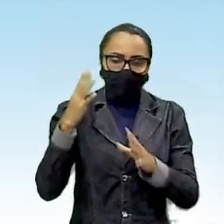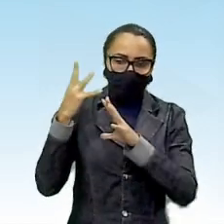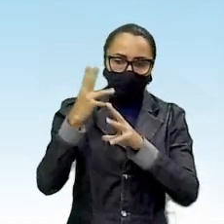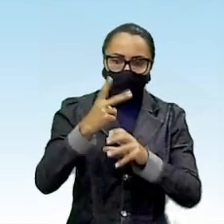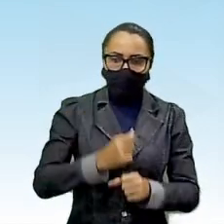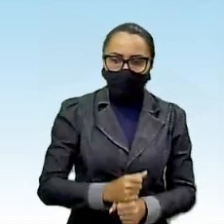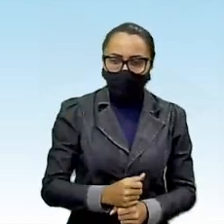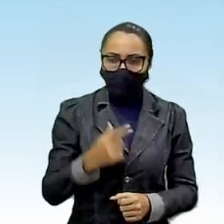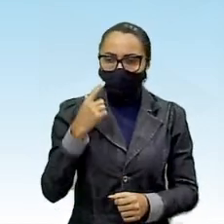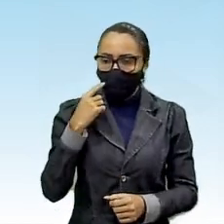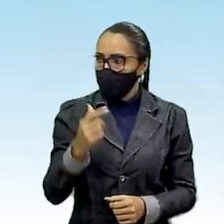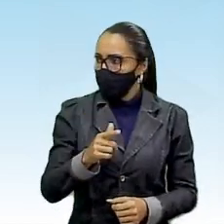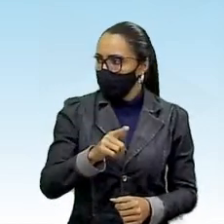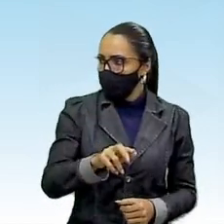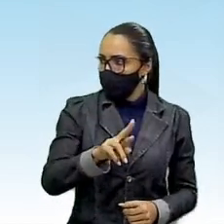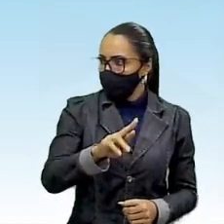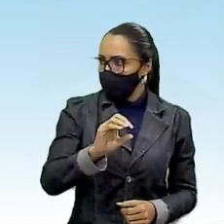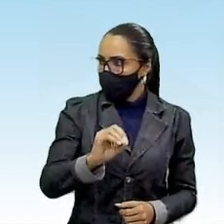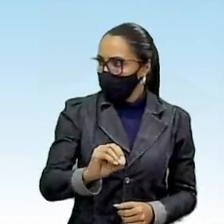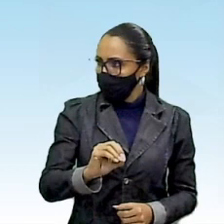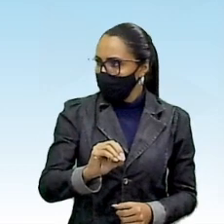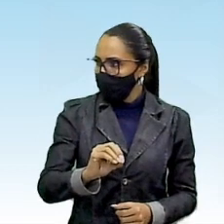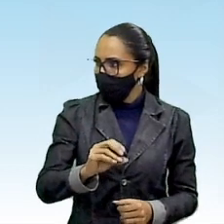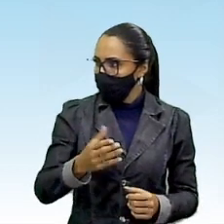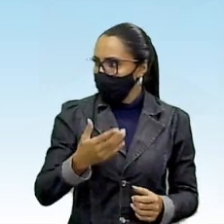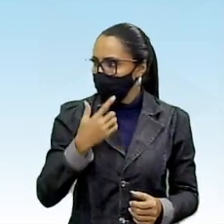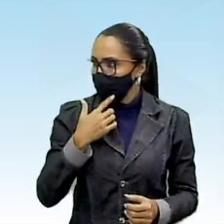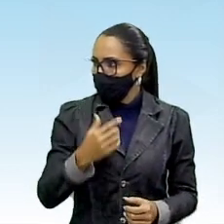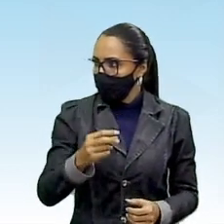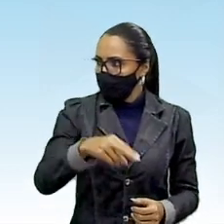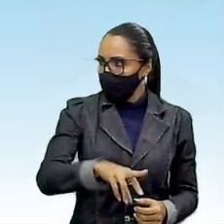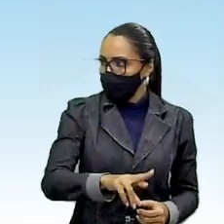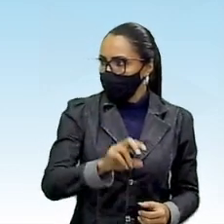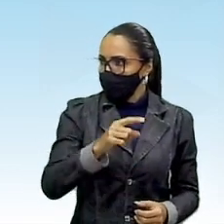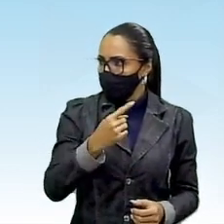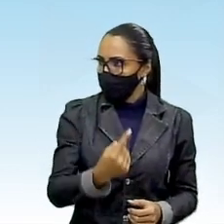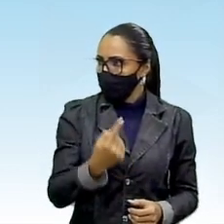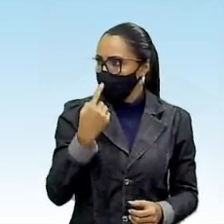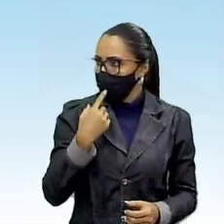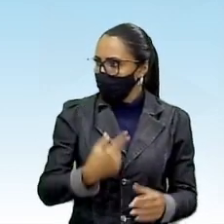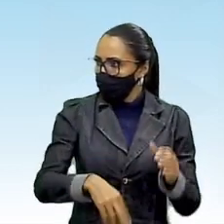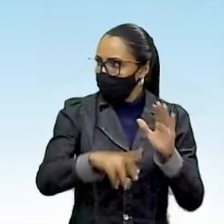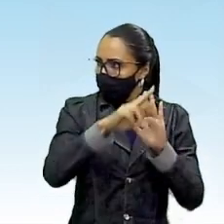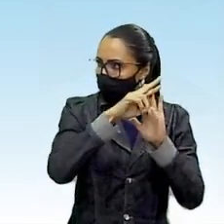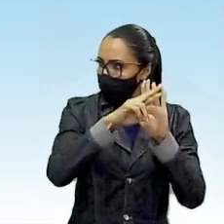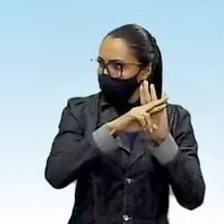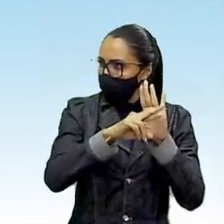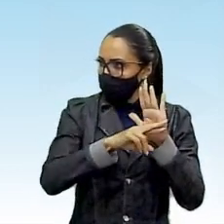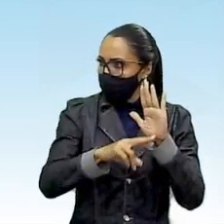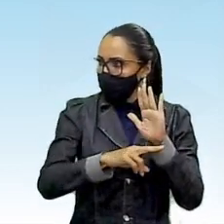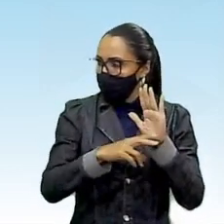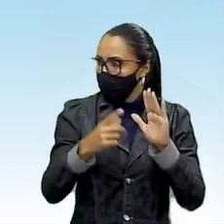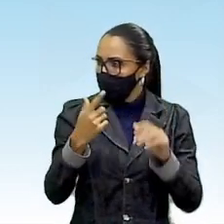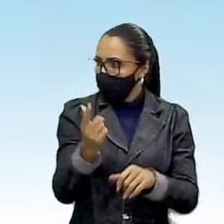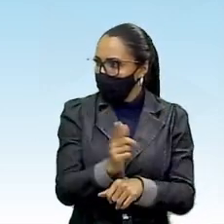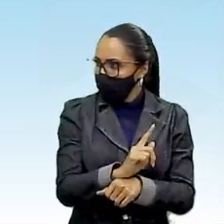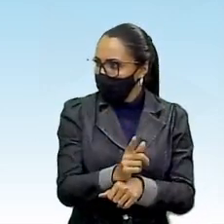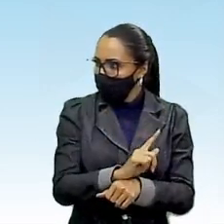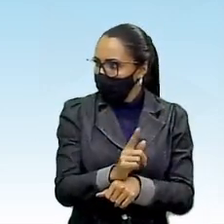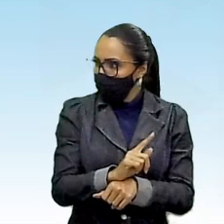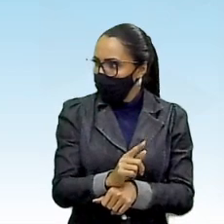né, que o GRO e a NR1 é como se fosse uma norma de gestão, seria uma